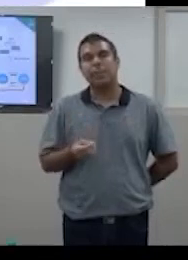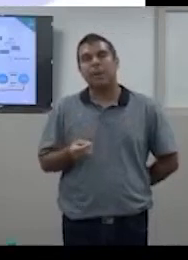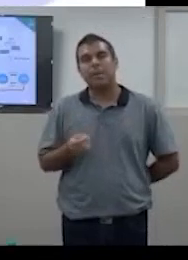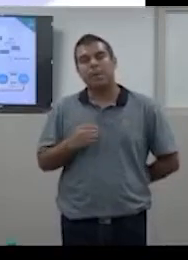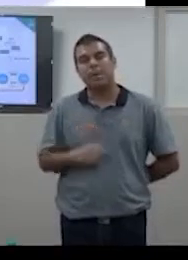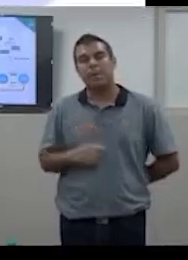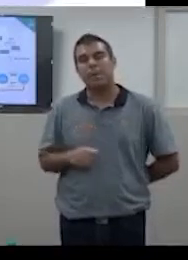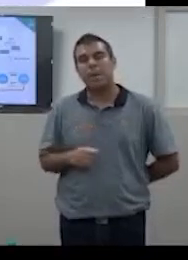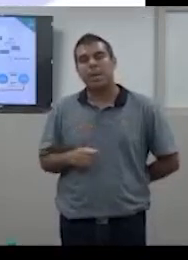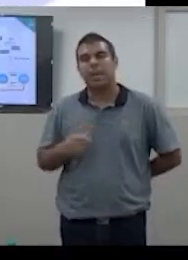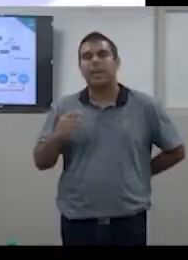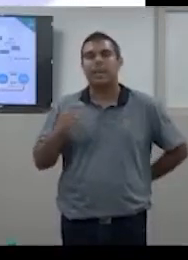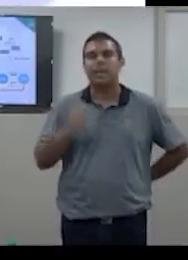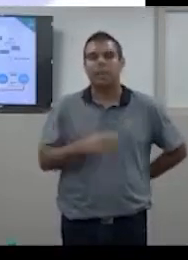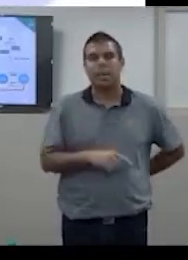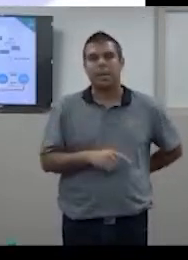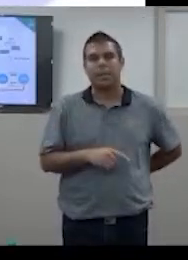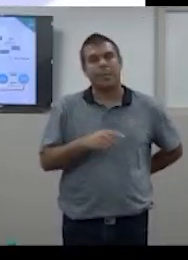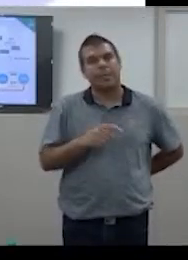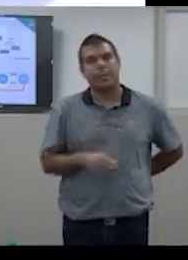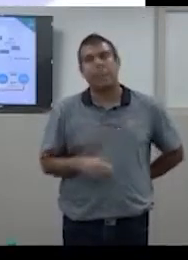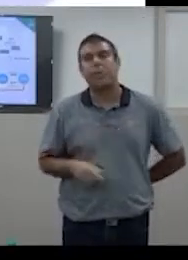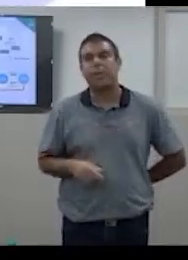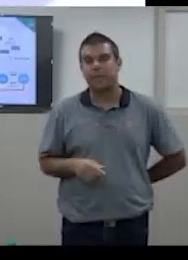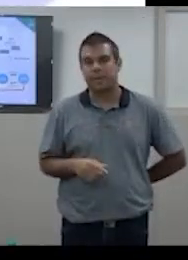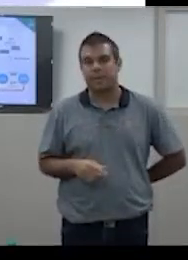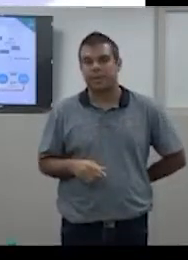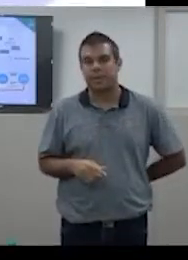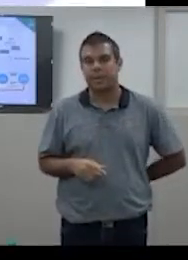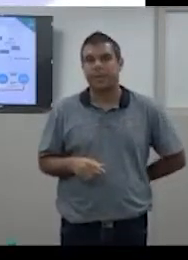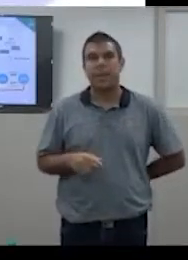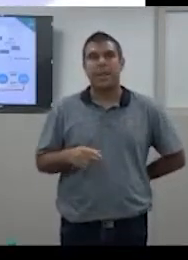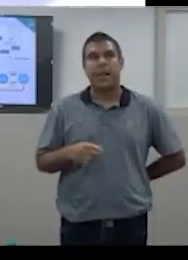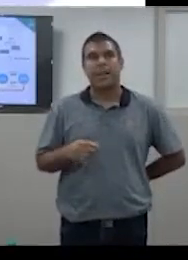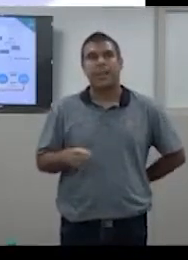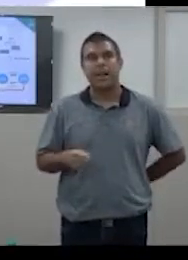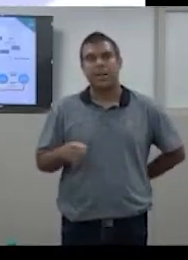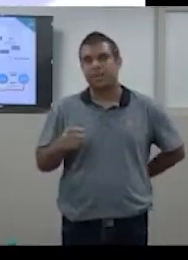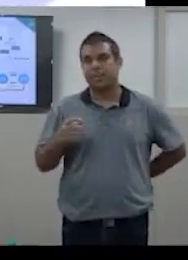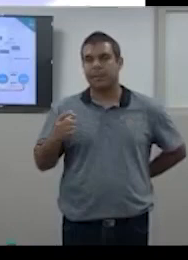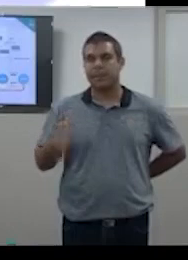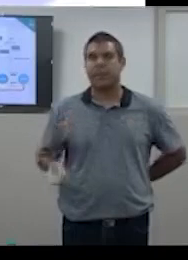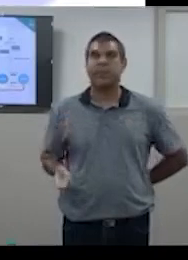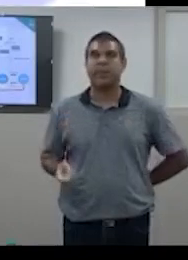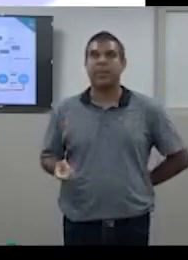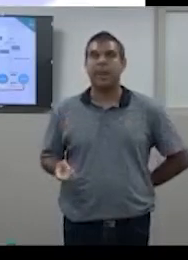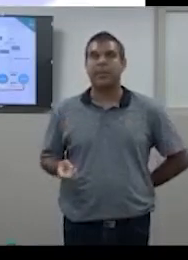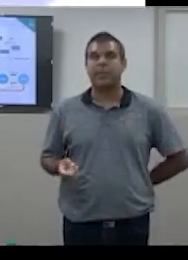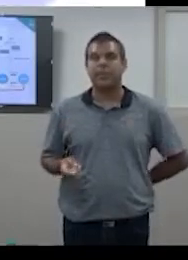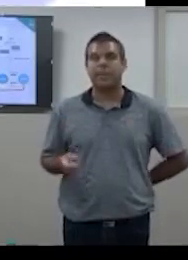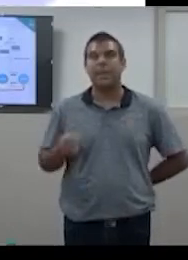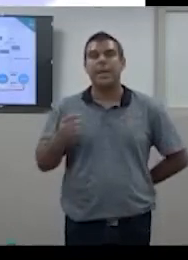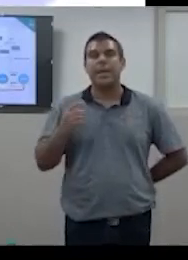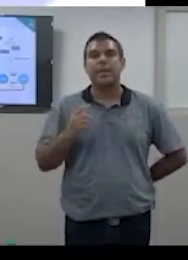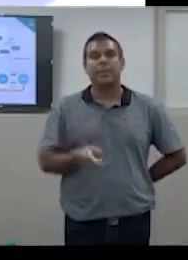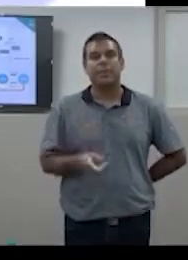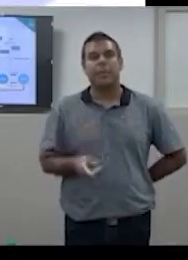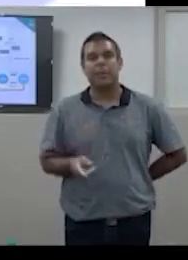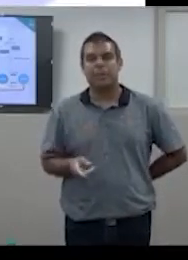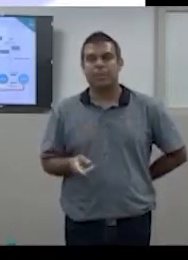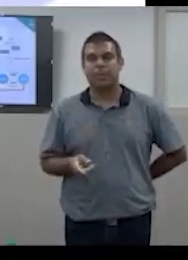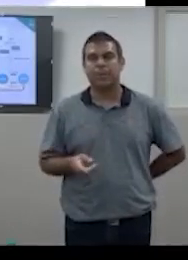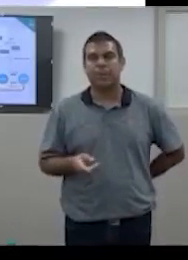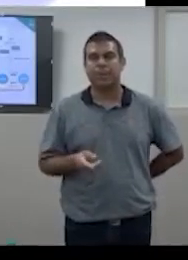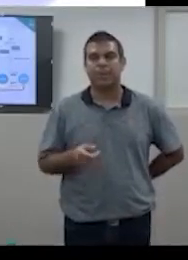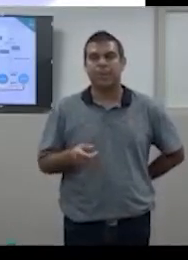dependendo no meio do caminho ela congela e ela chega aqui na superfície como granizo, certo? Às vezes dá umas maluquices climáticas ali, e às vezes